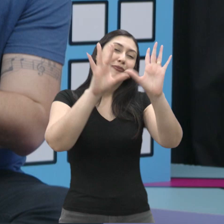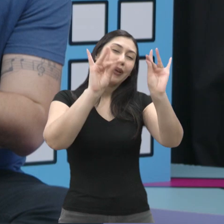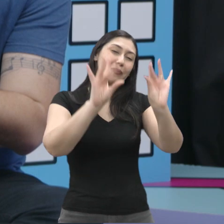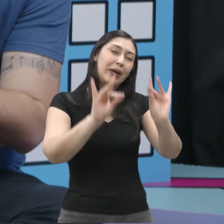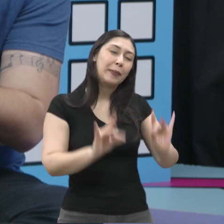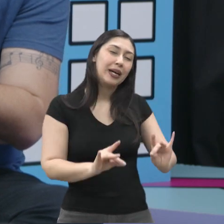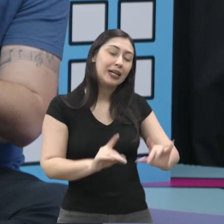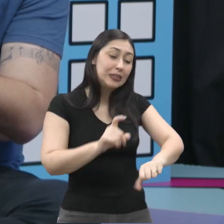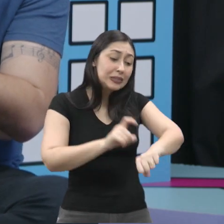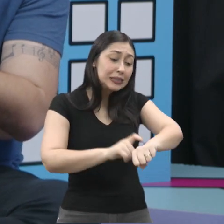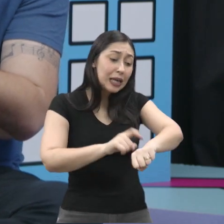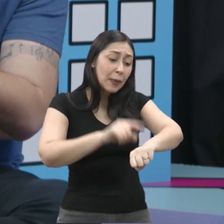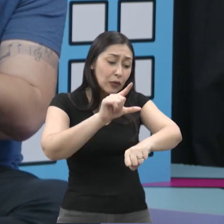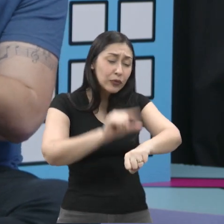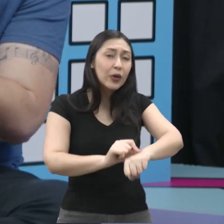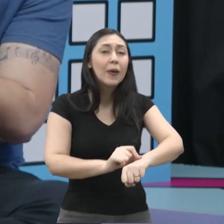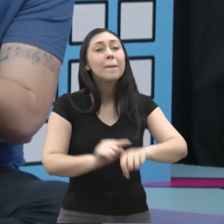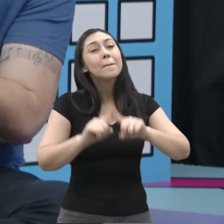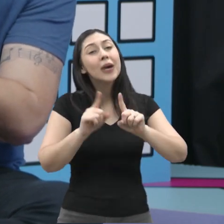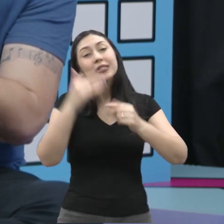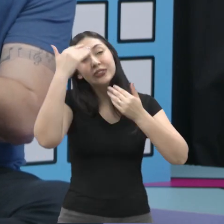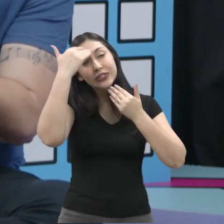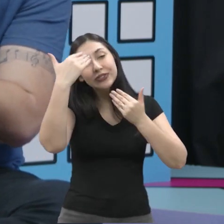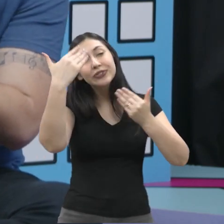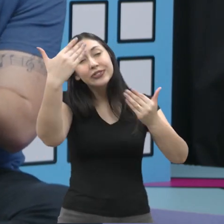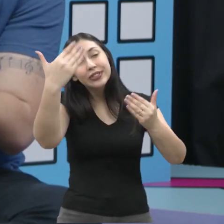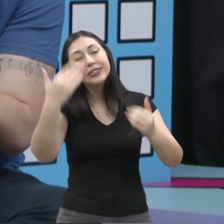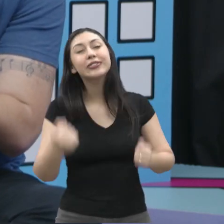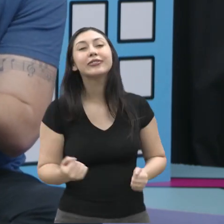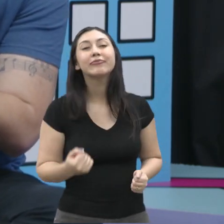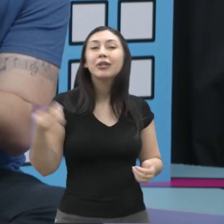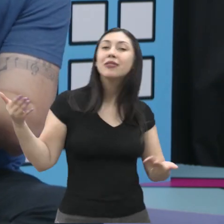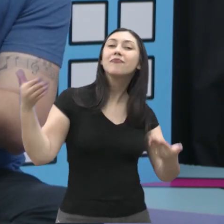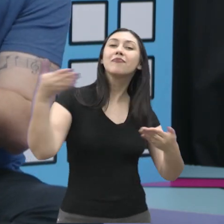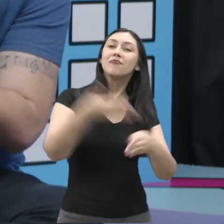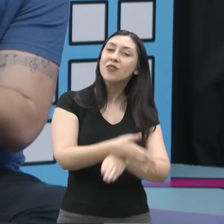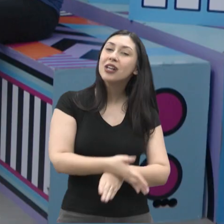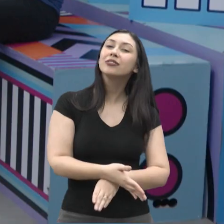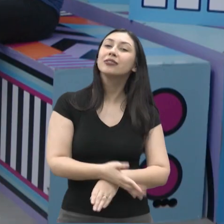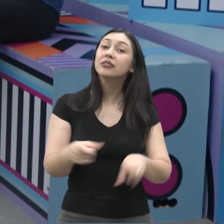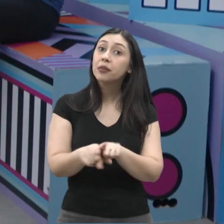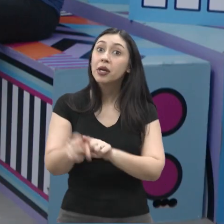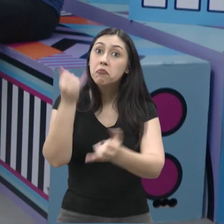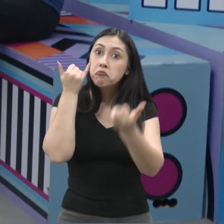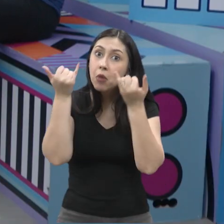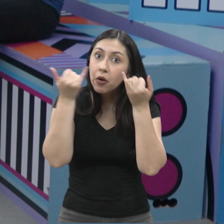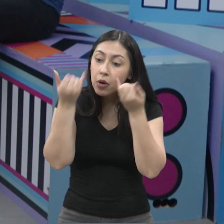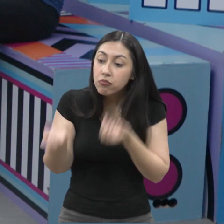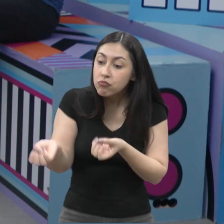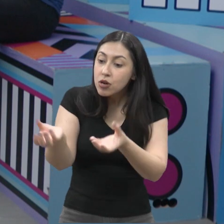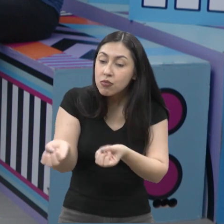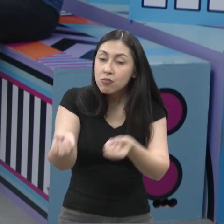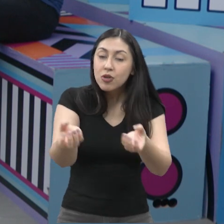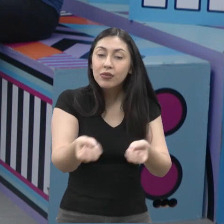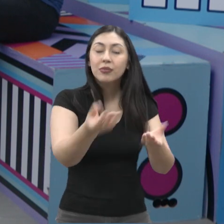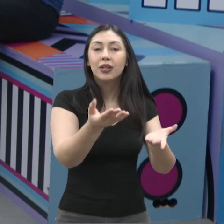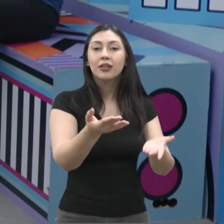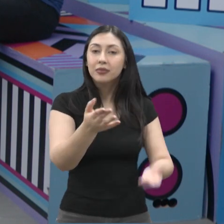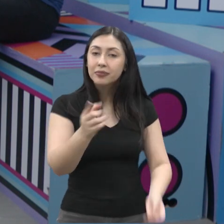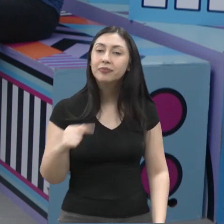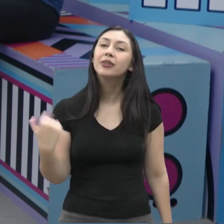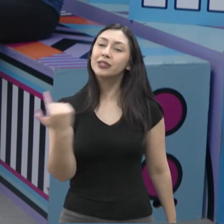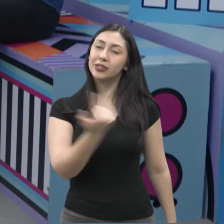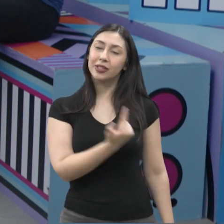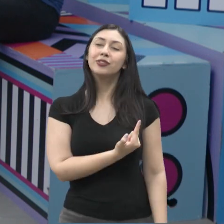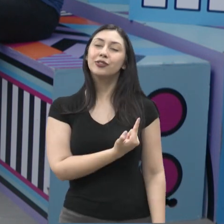tudo. Nosso tempo acabou, mas eu quero te agradecer muito, professor, por ter vindo aqui, por ter trazido tanta informação importante para